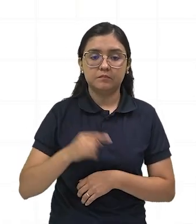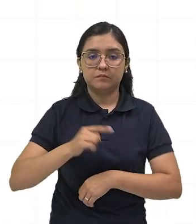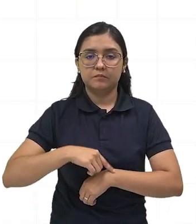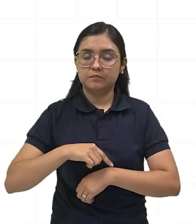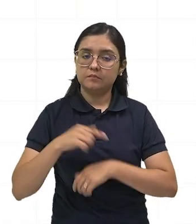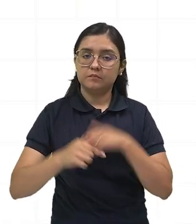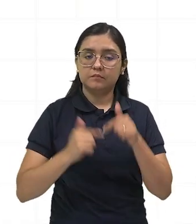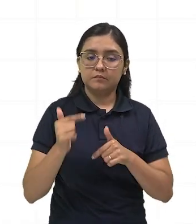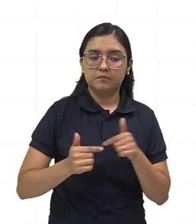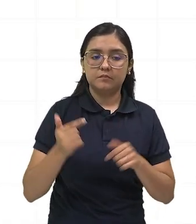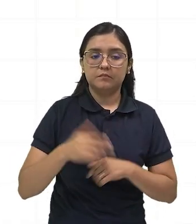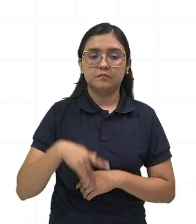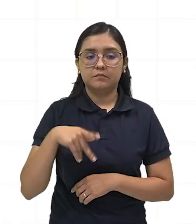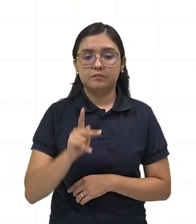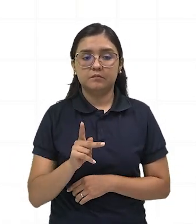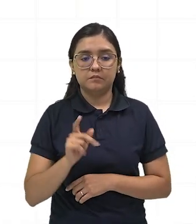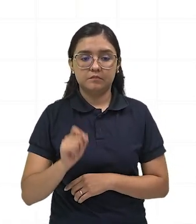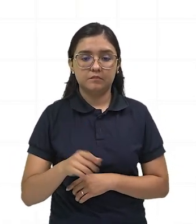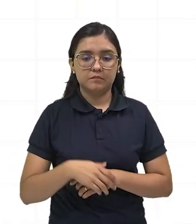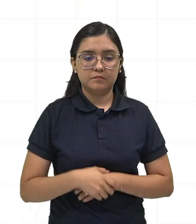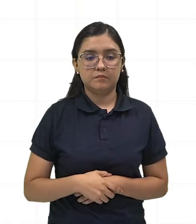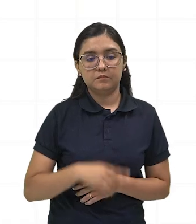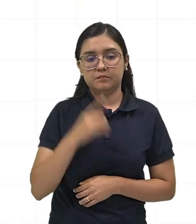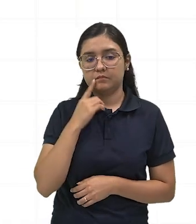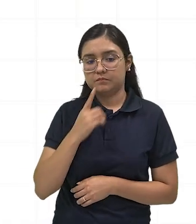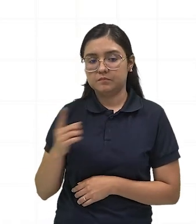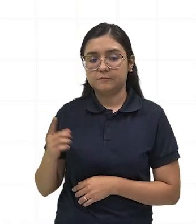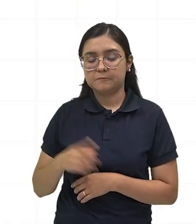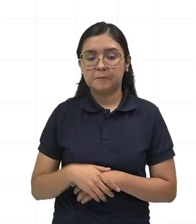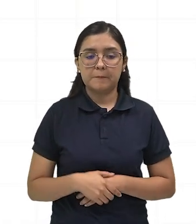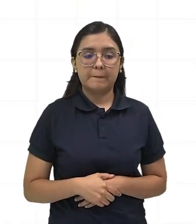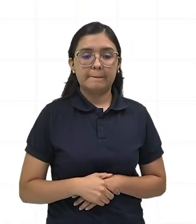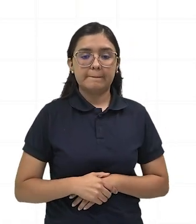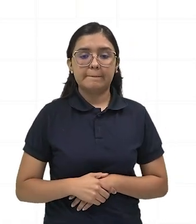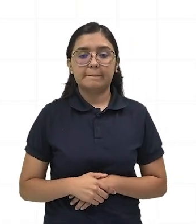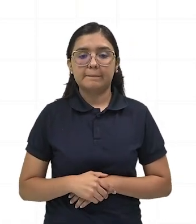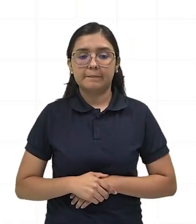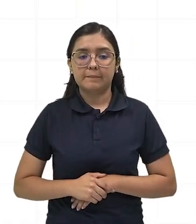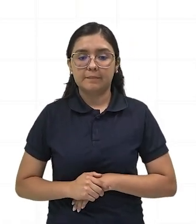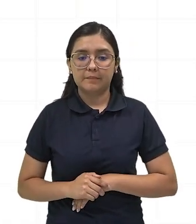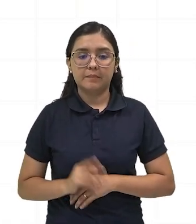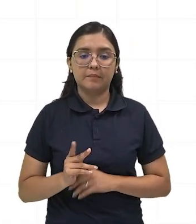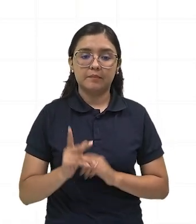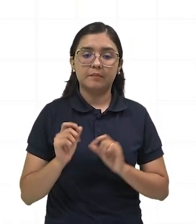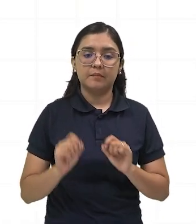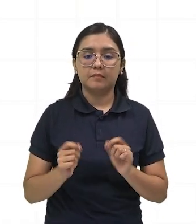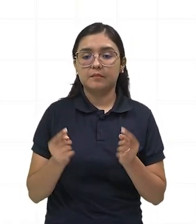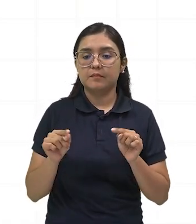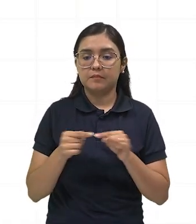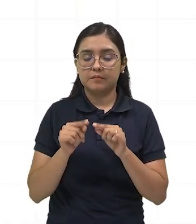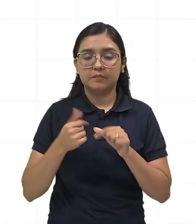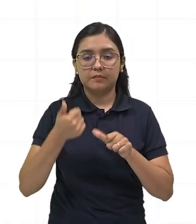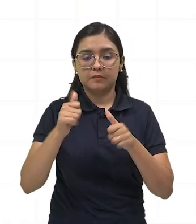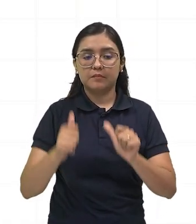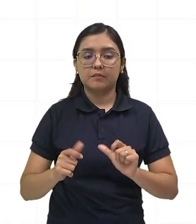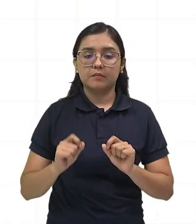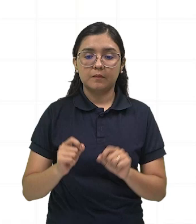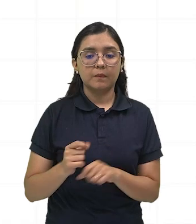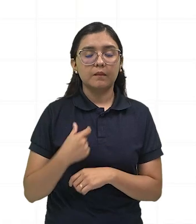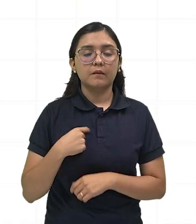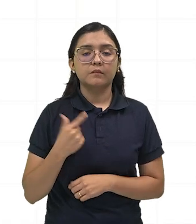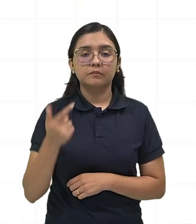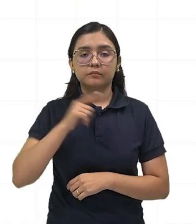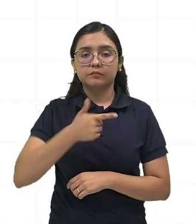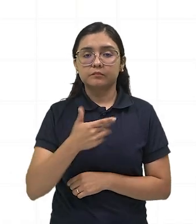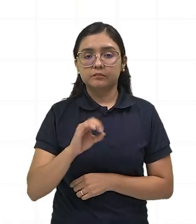horas trabalhadas e K é a constante de proporcionalidade, ó, que nós estávamos analisando. Porque ele vai ganhar